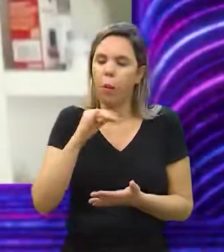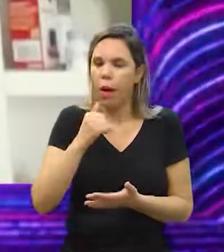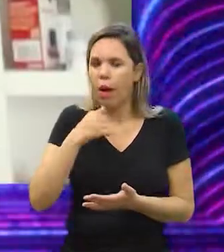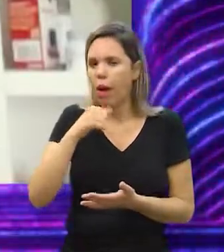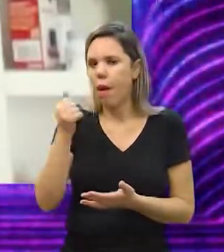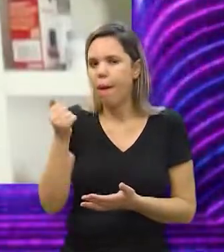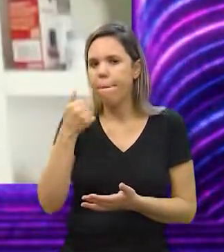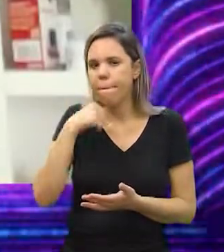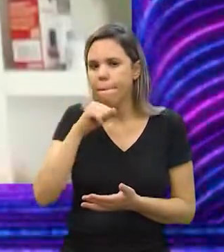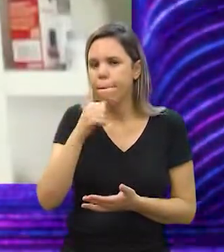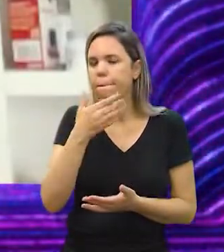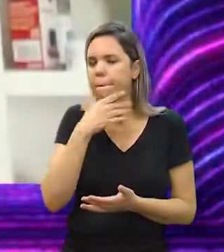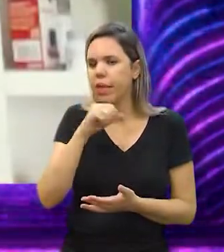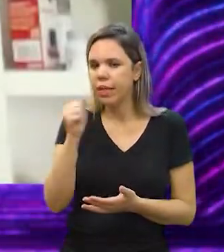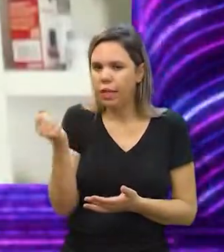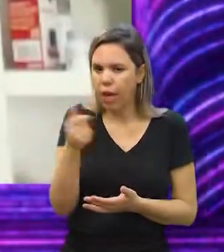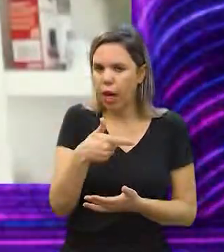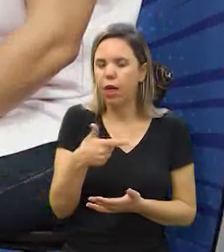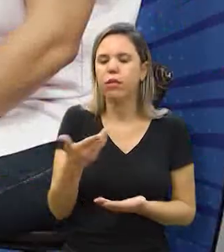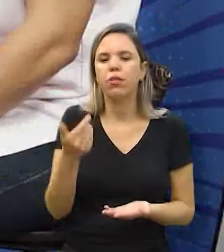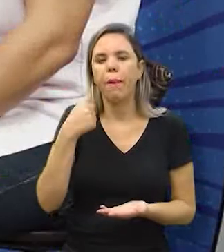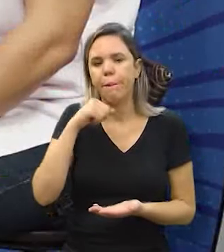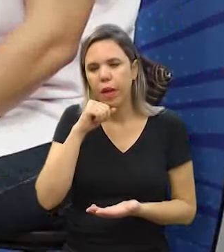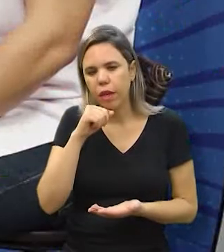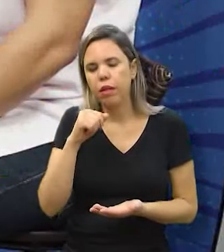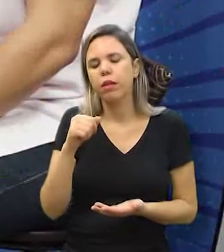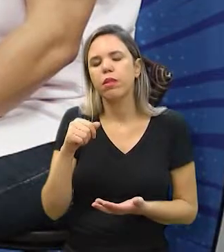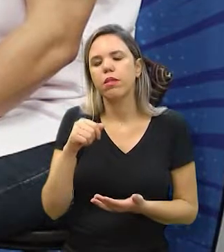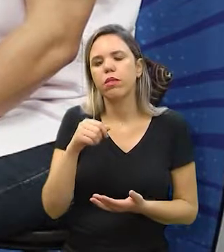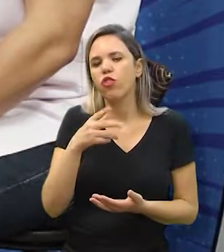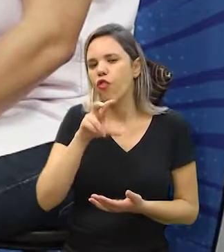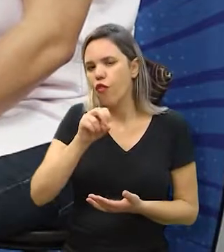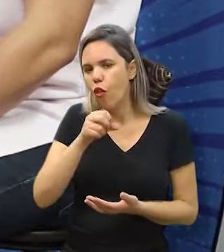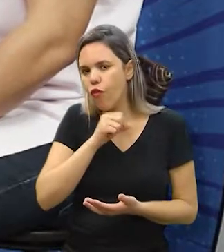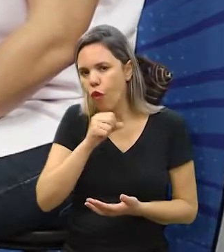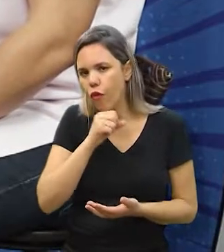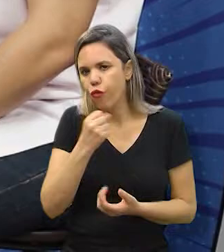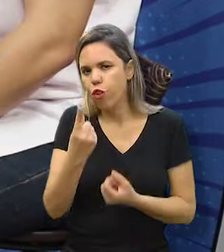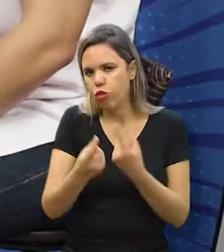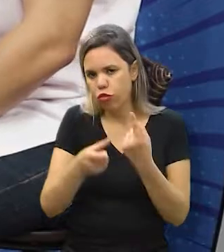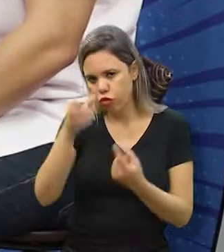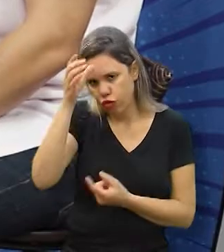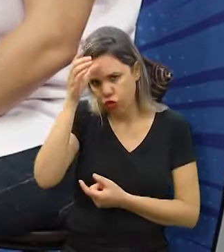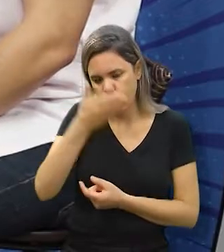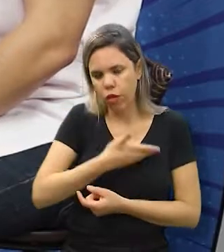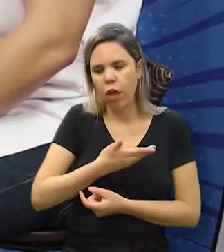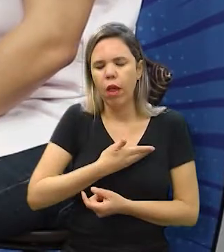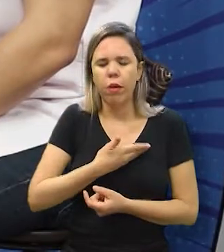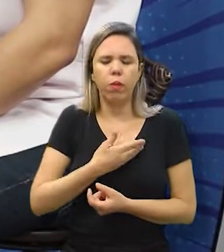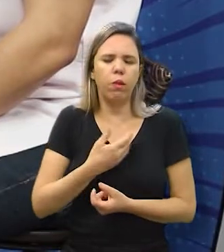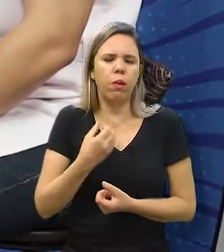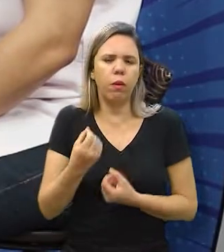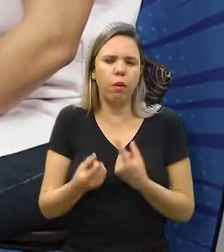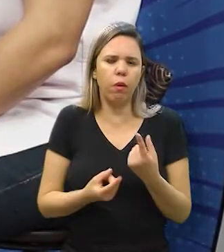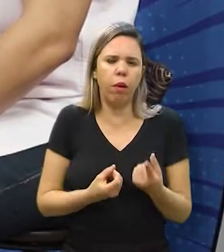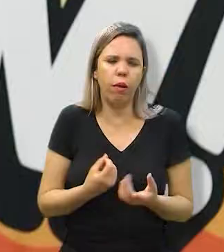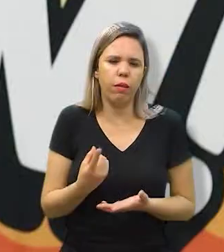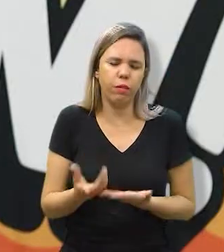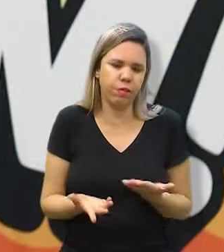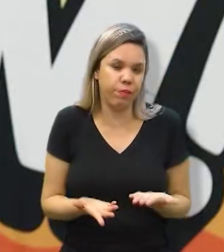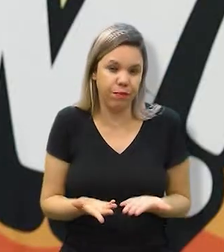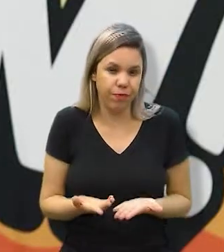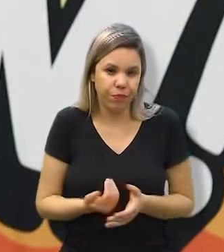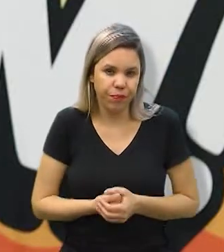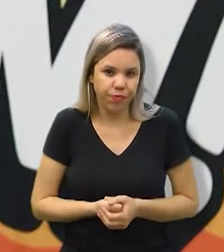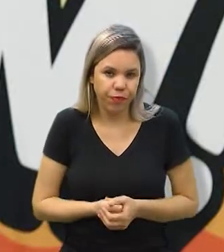pai, a mãe, o padrasto, os avós, alguns tios e alguns amigos.